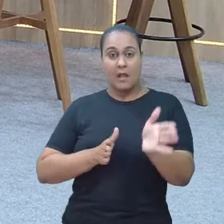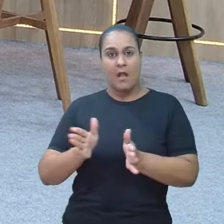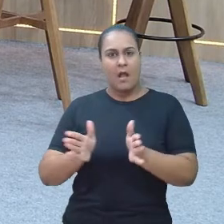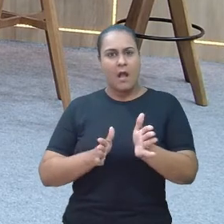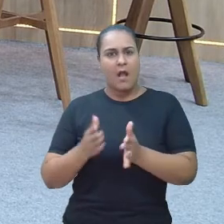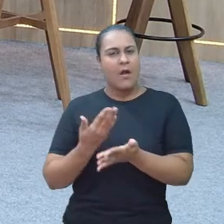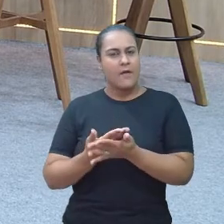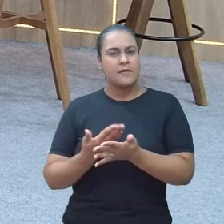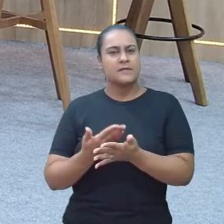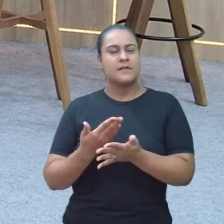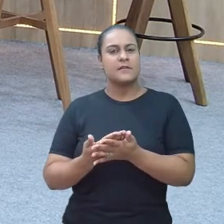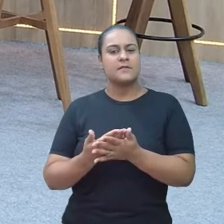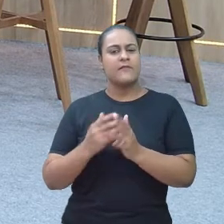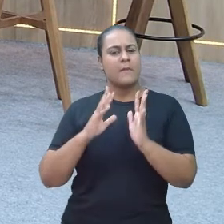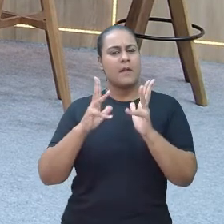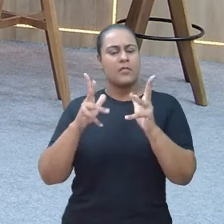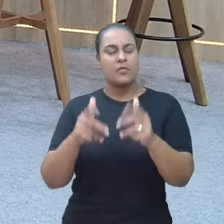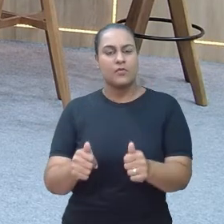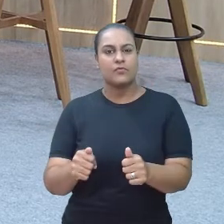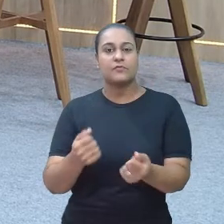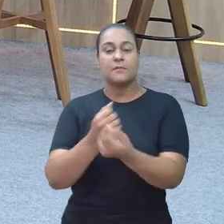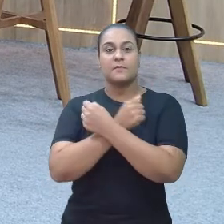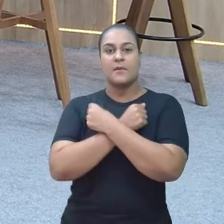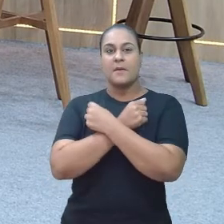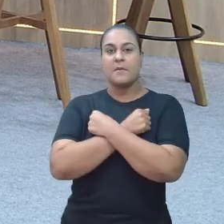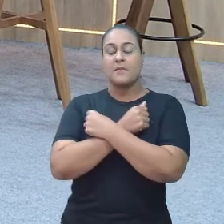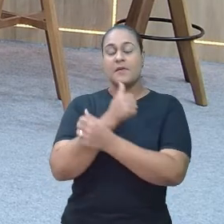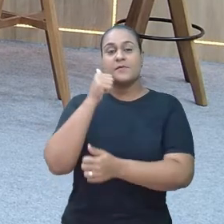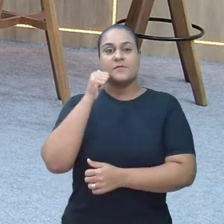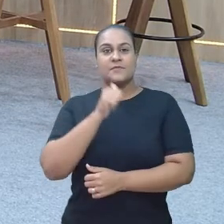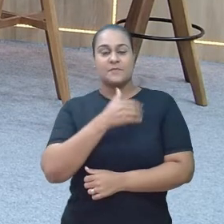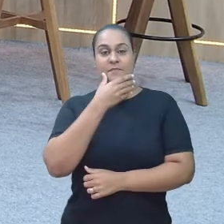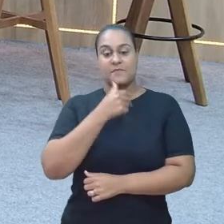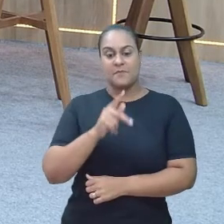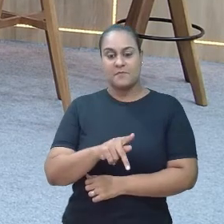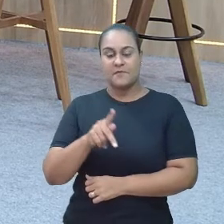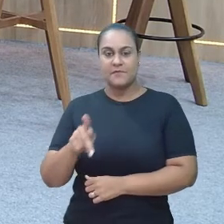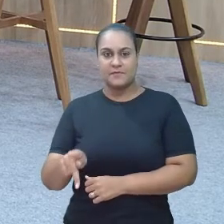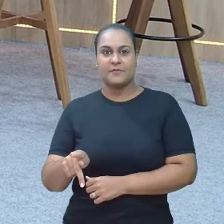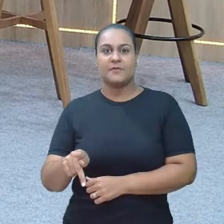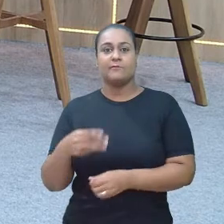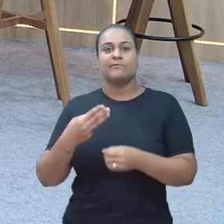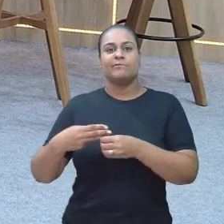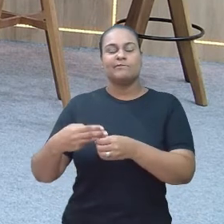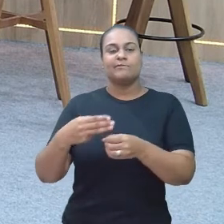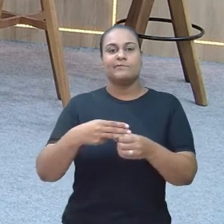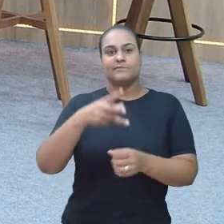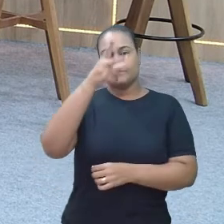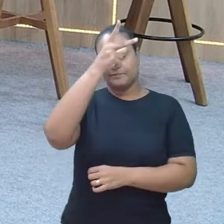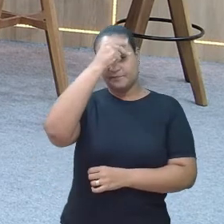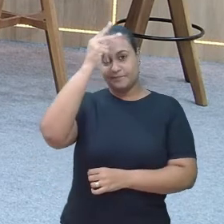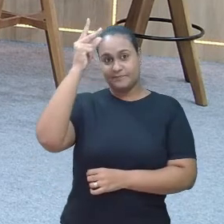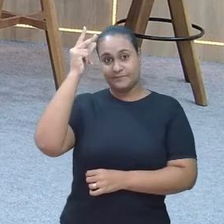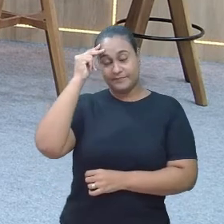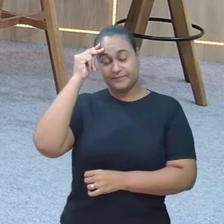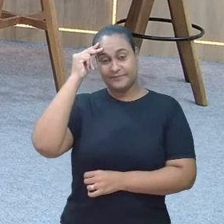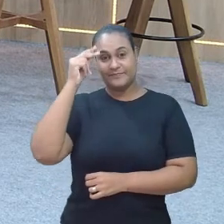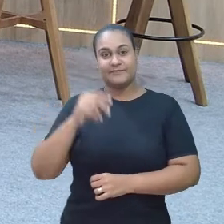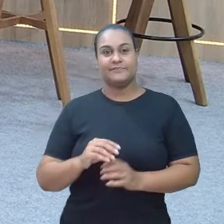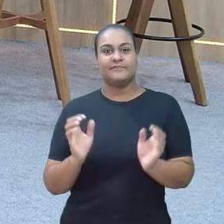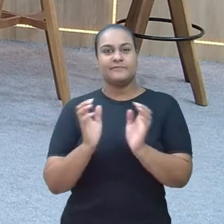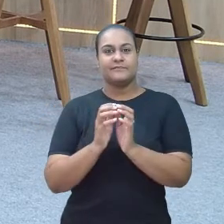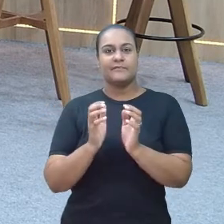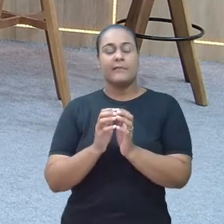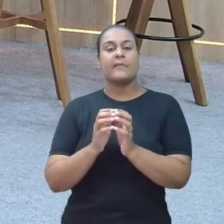como sempre, de mandar um abraço para todos os professores e professoras da Rede Municipal do Recife, dizer que estamos juntos aí nesse trabalho, e claro, a